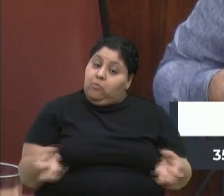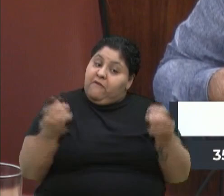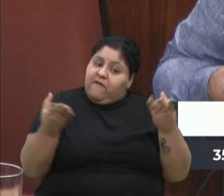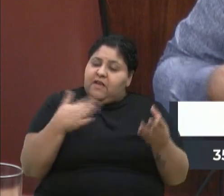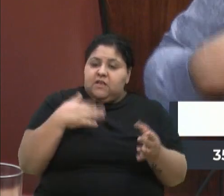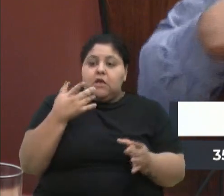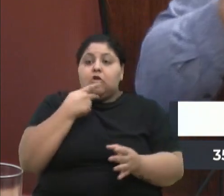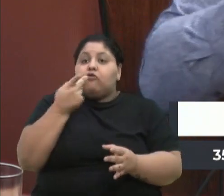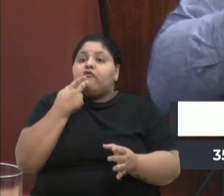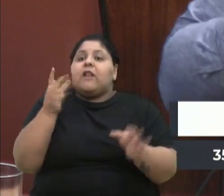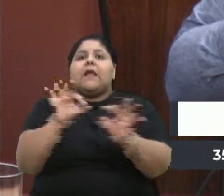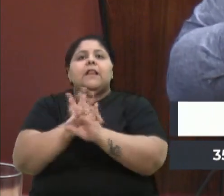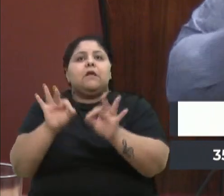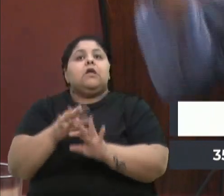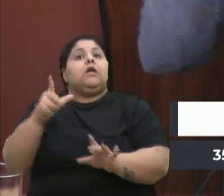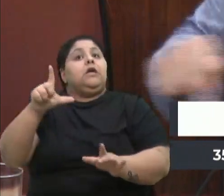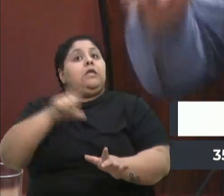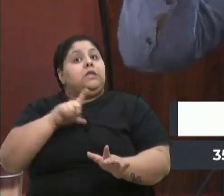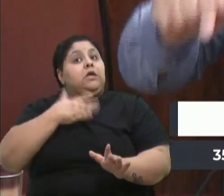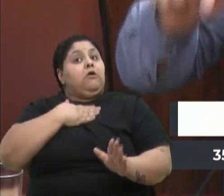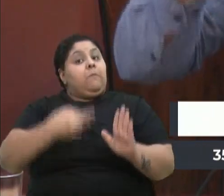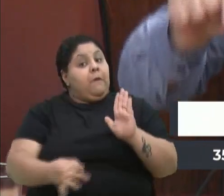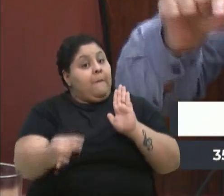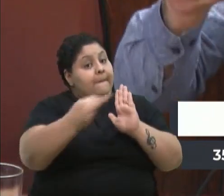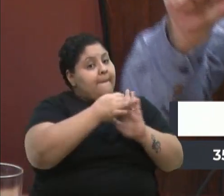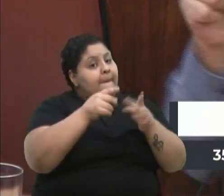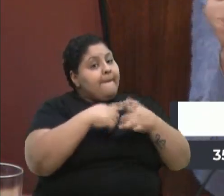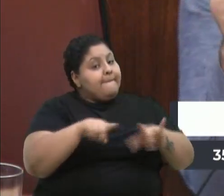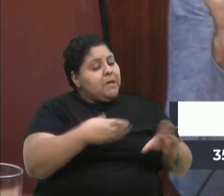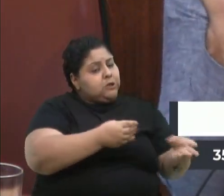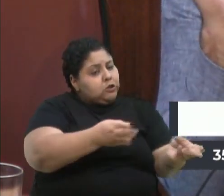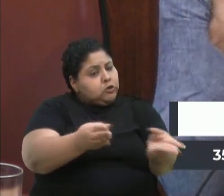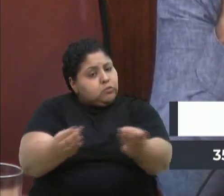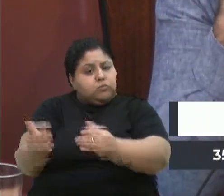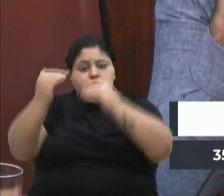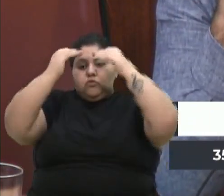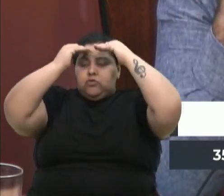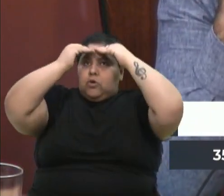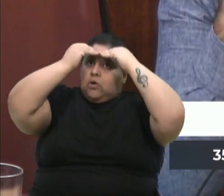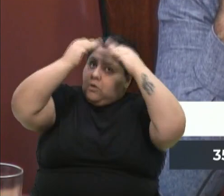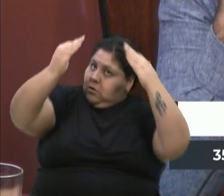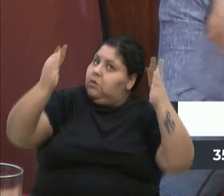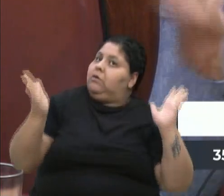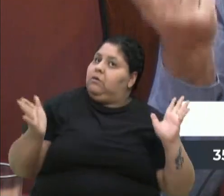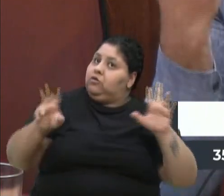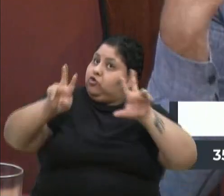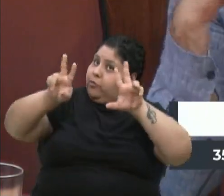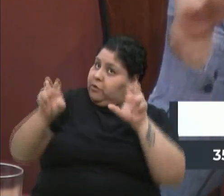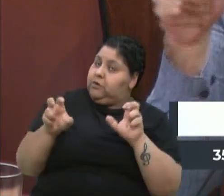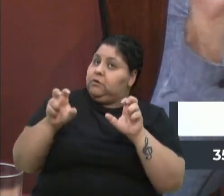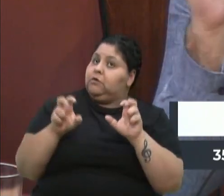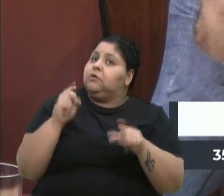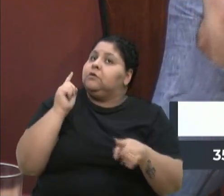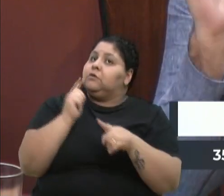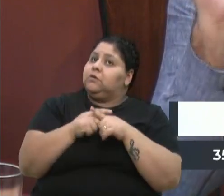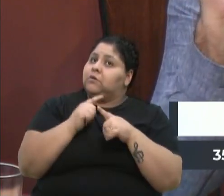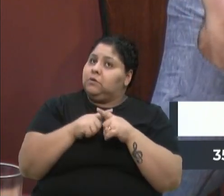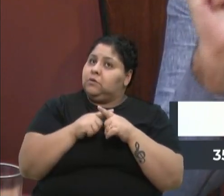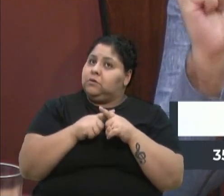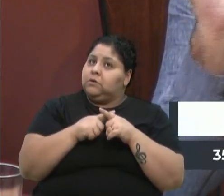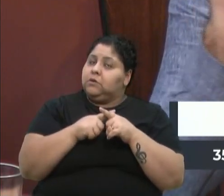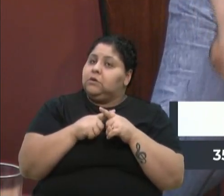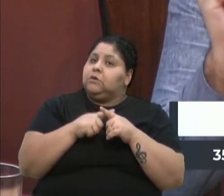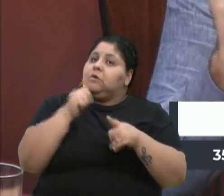isso. Tenho a minha opinião, mas tenho muito respeito e vênia sobre essa questão, porque pau que bate